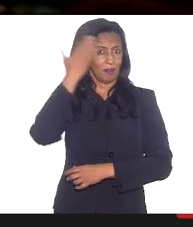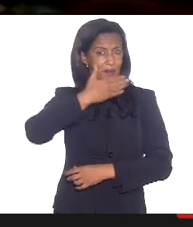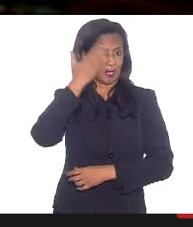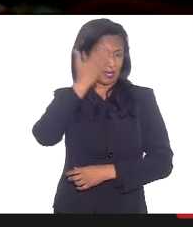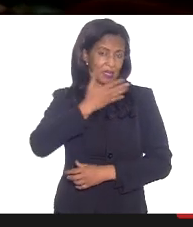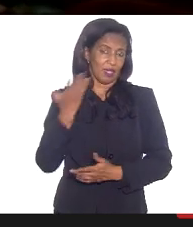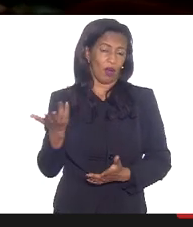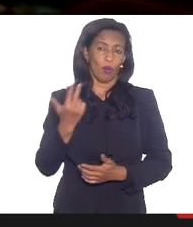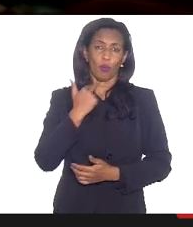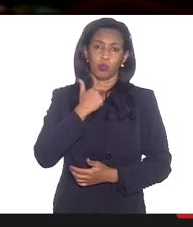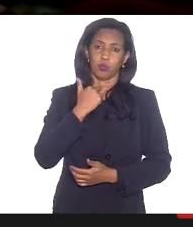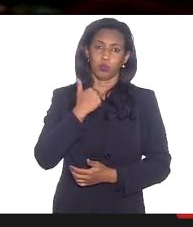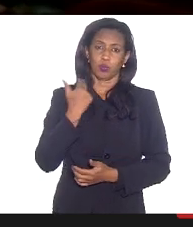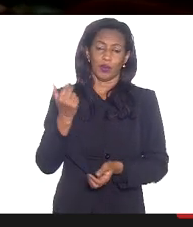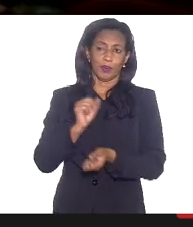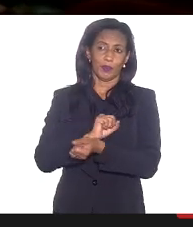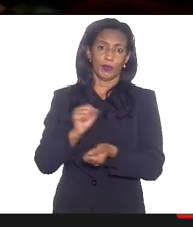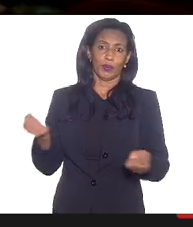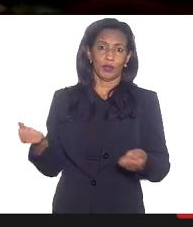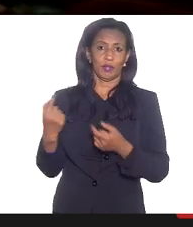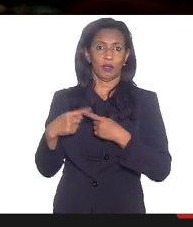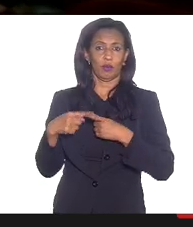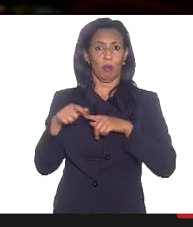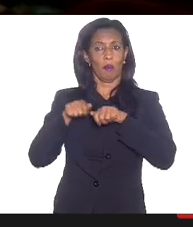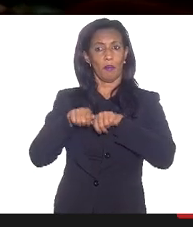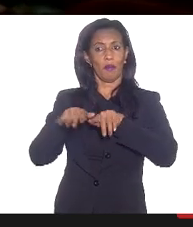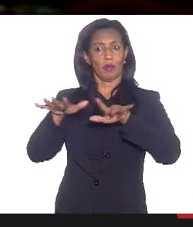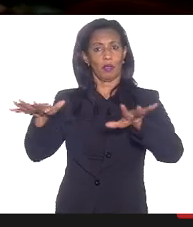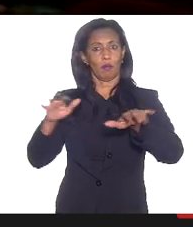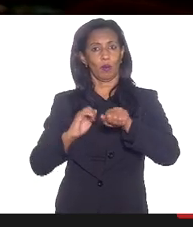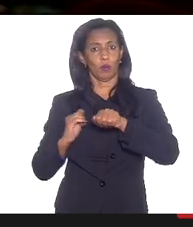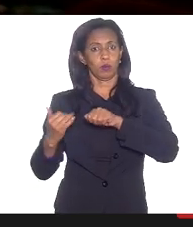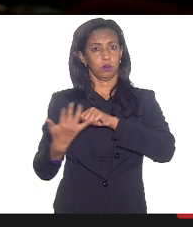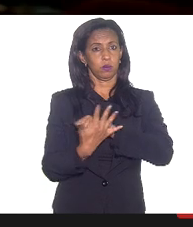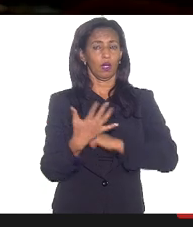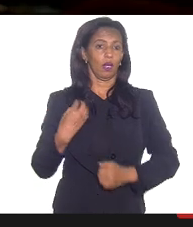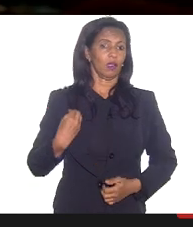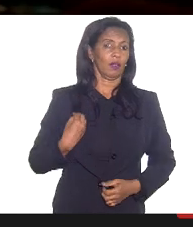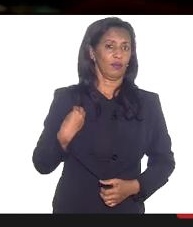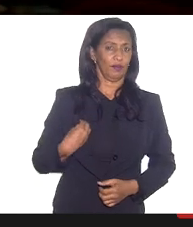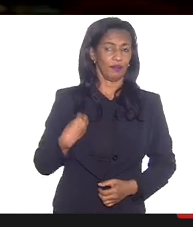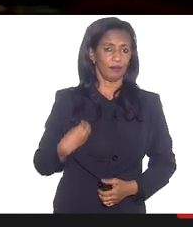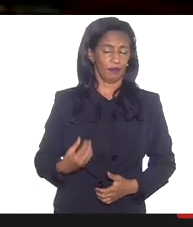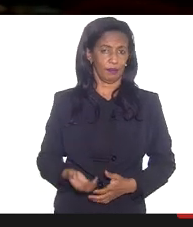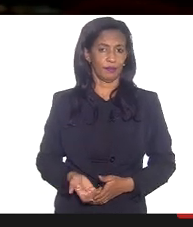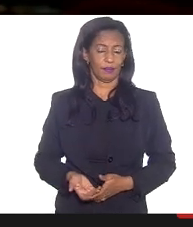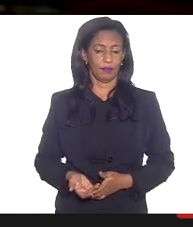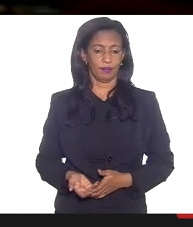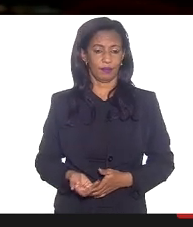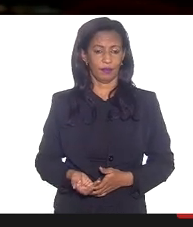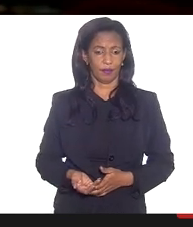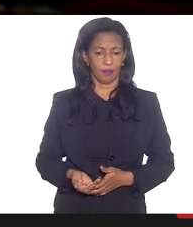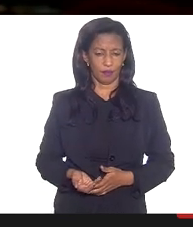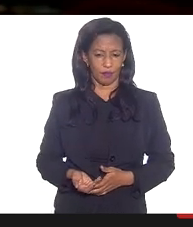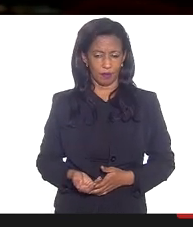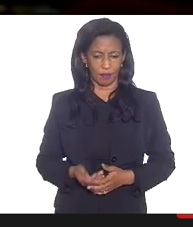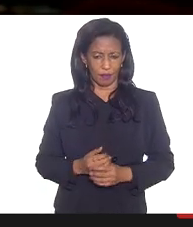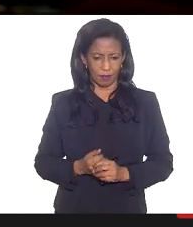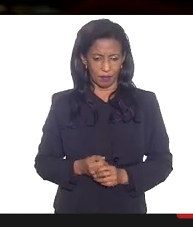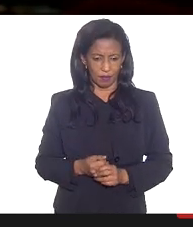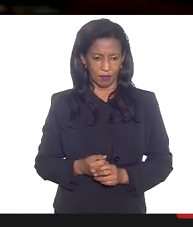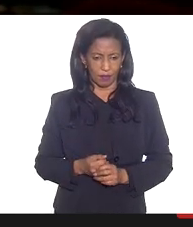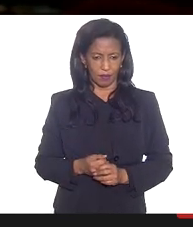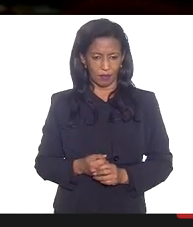foi possível em virtude desses momentos de pandemia que nós estamos vivendo, e como o senhor registrou ali,